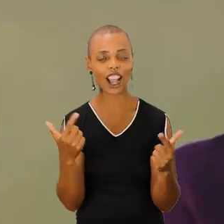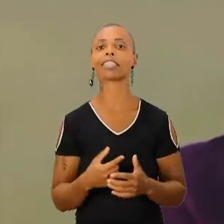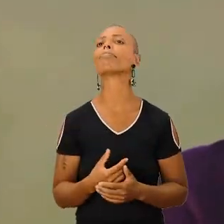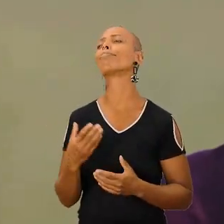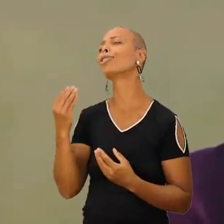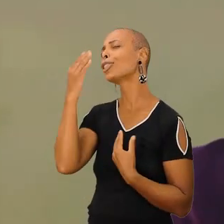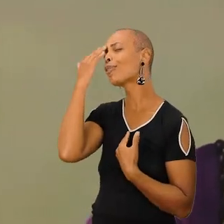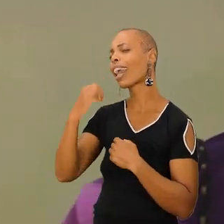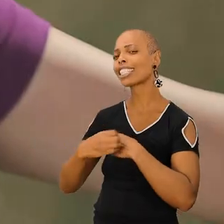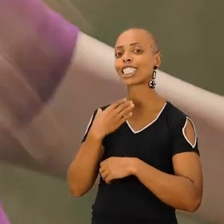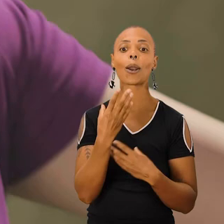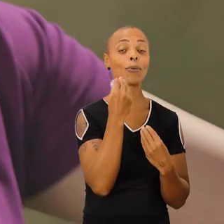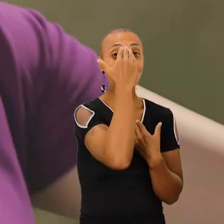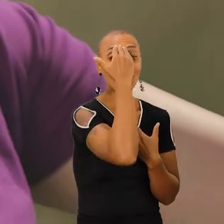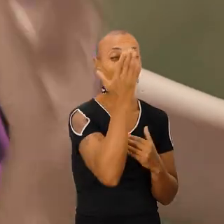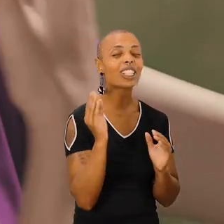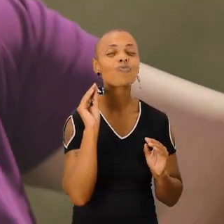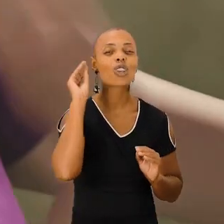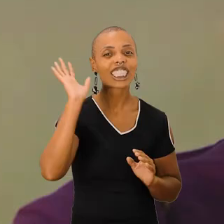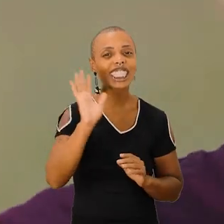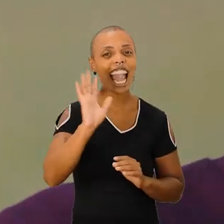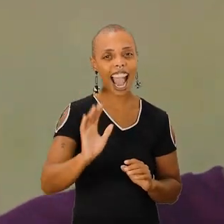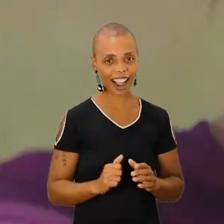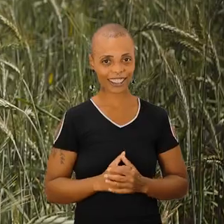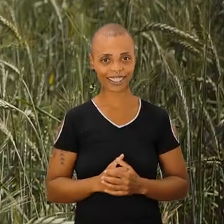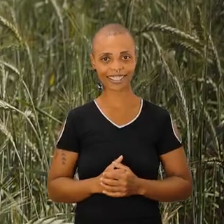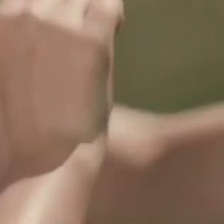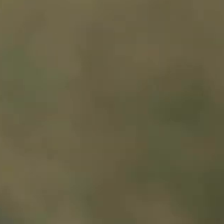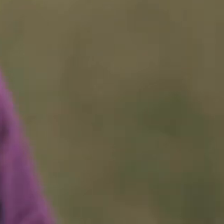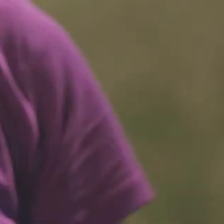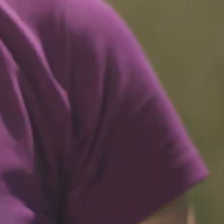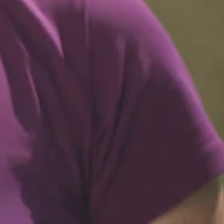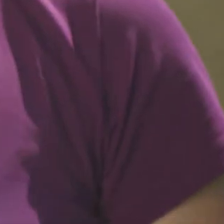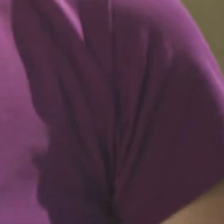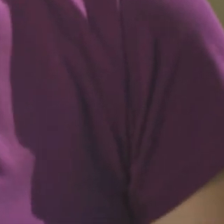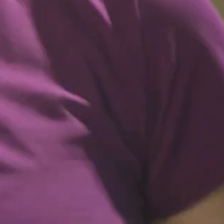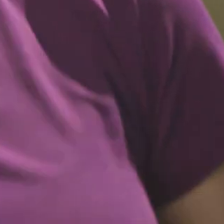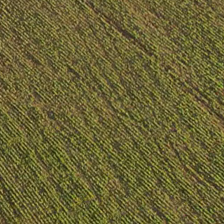aí. E sério, muito obrigado pela dica. Muitíssimo obrigada. Tchau!